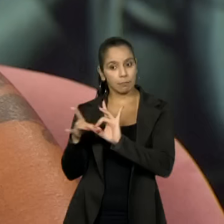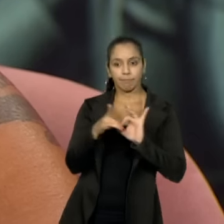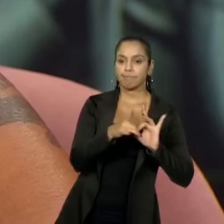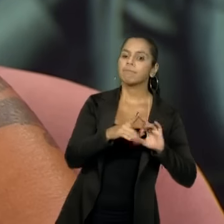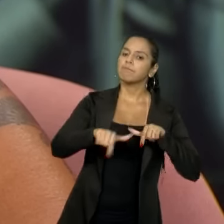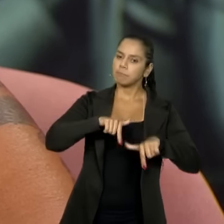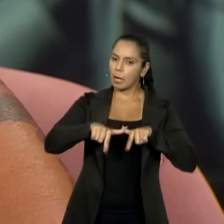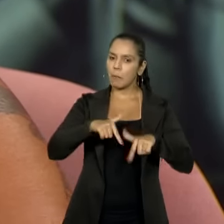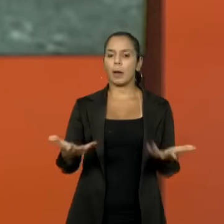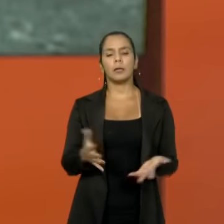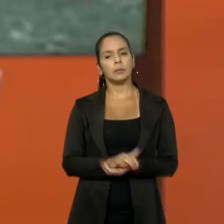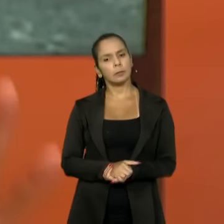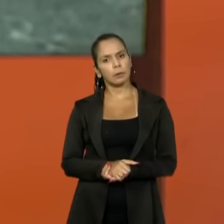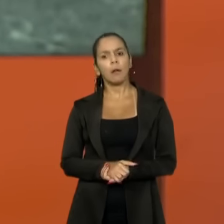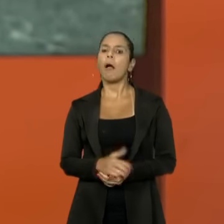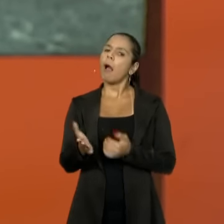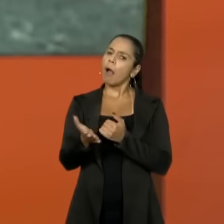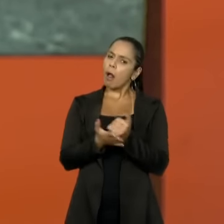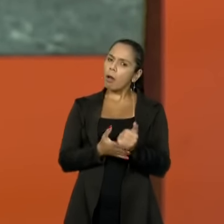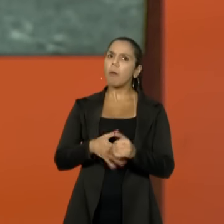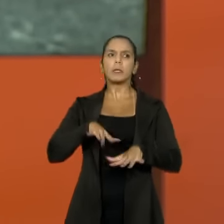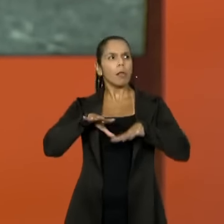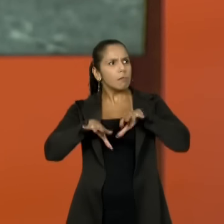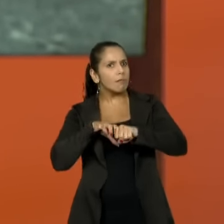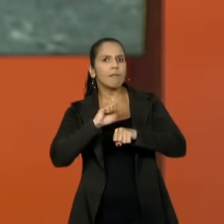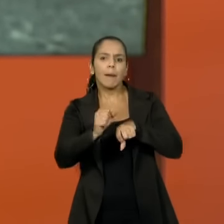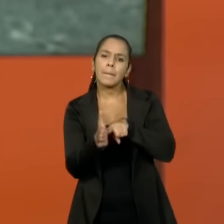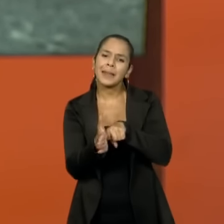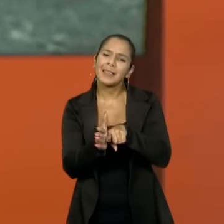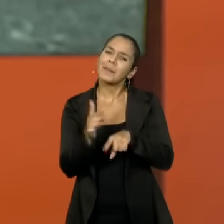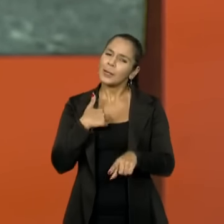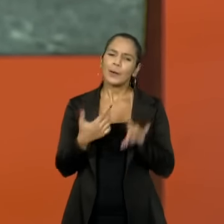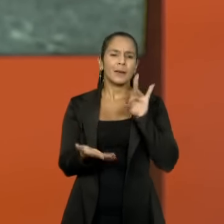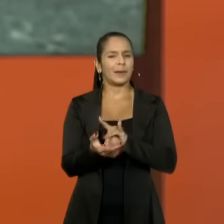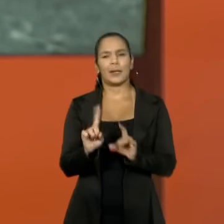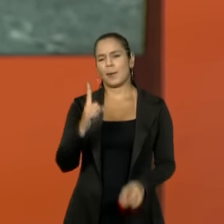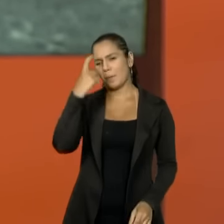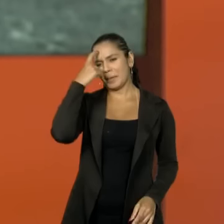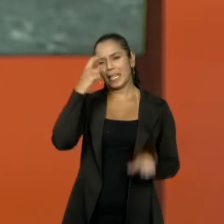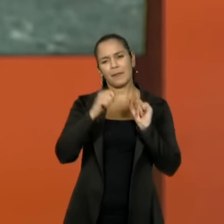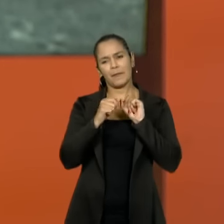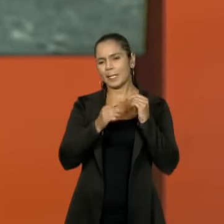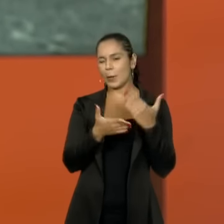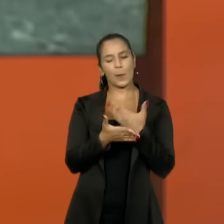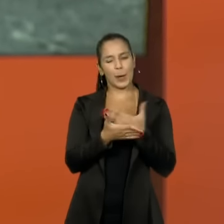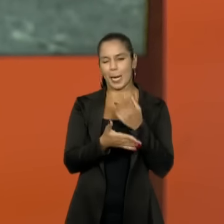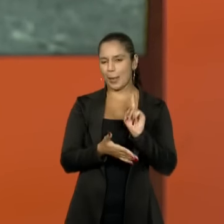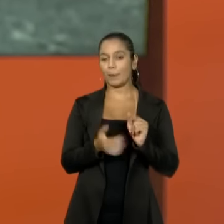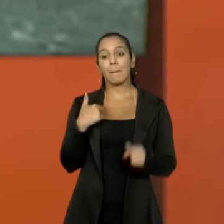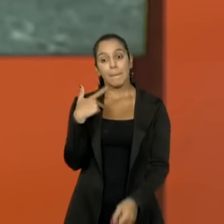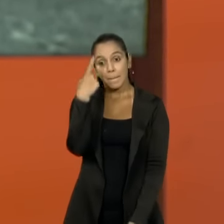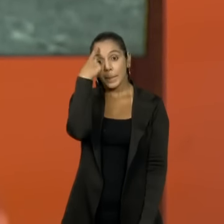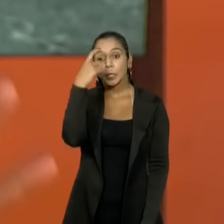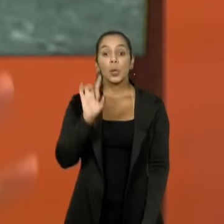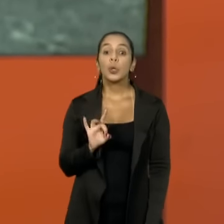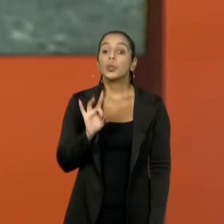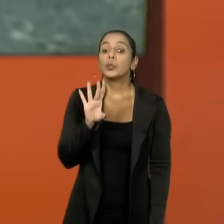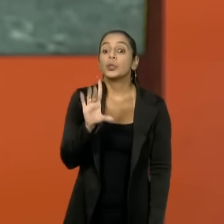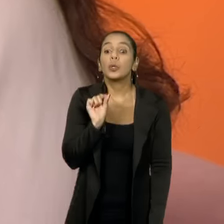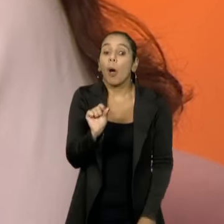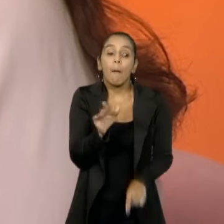trabalho. E eu parti assim, para uma empreitada, mas eu, no fundo, inicialmente, eu não pensava em fazer um livro, Cissa. Eu pensava apenas em fazer